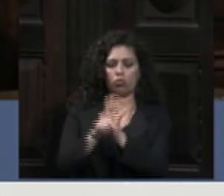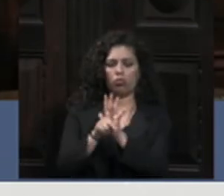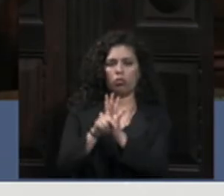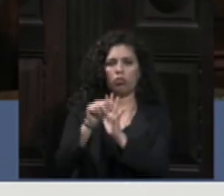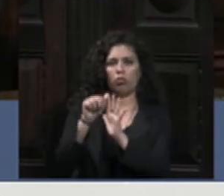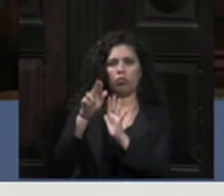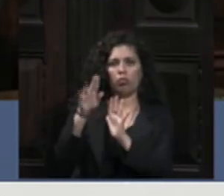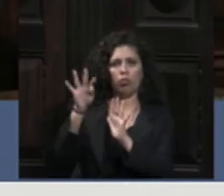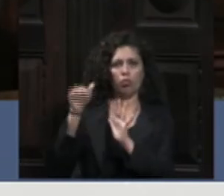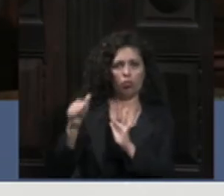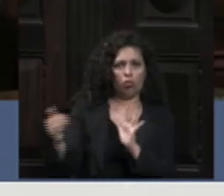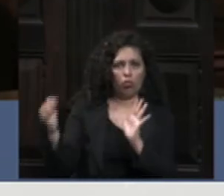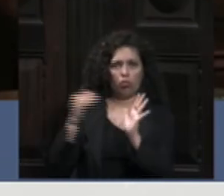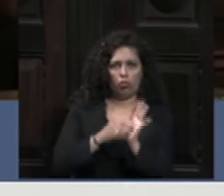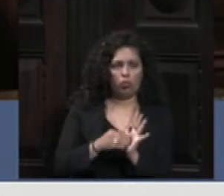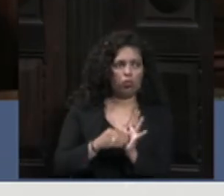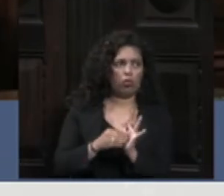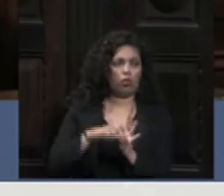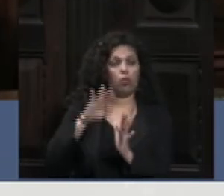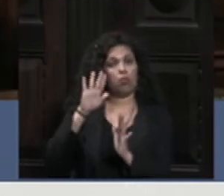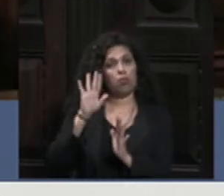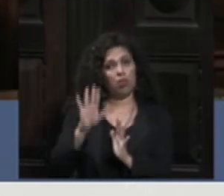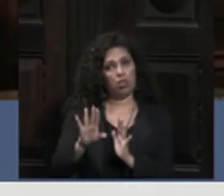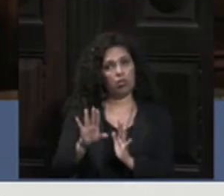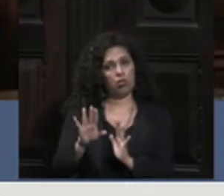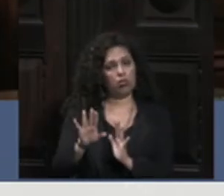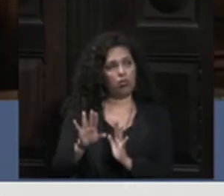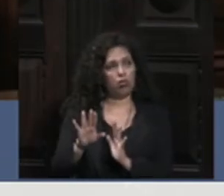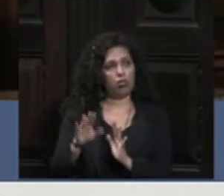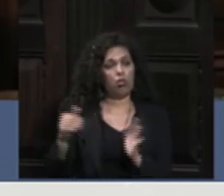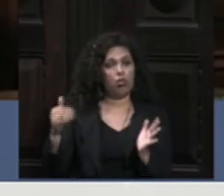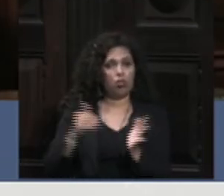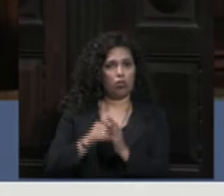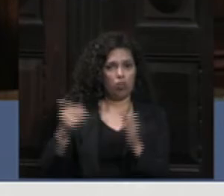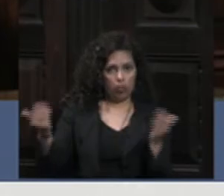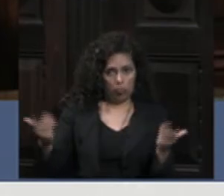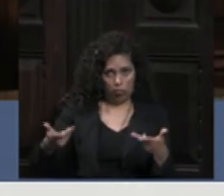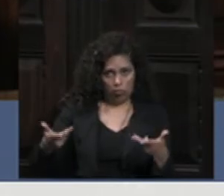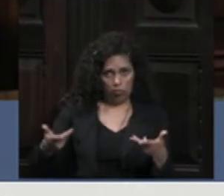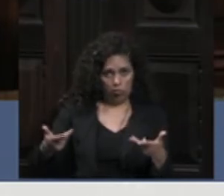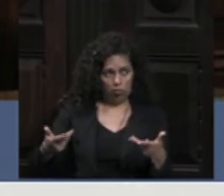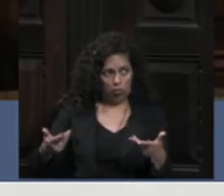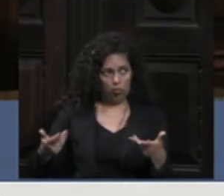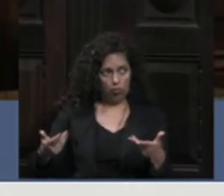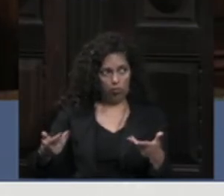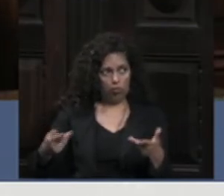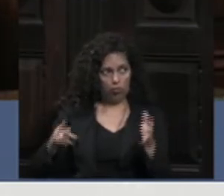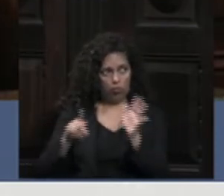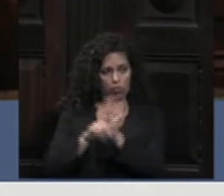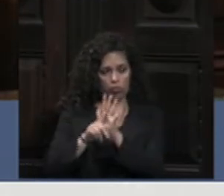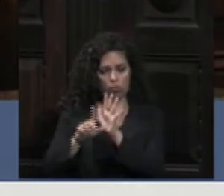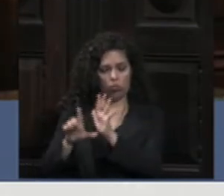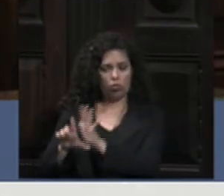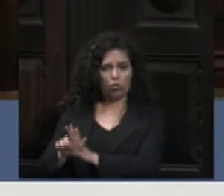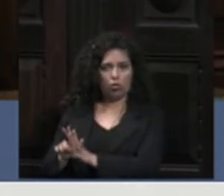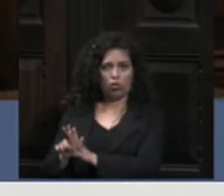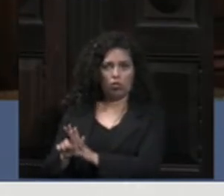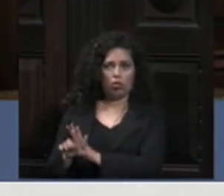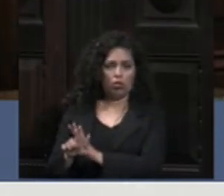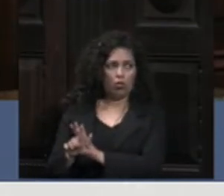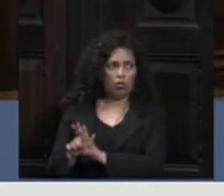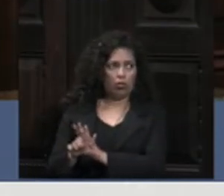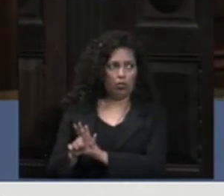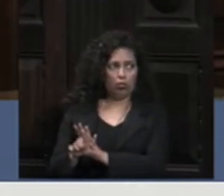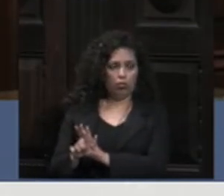de uma audiência pública. Infelizmente, até hoje, esse projeto não foi fruto